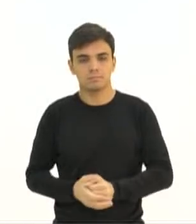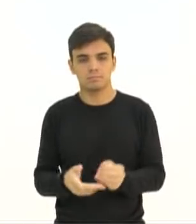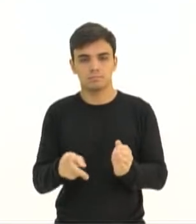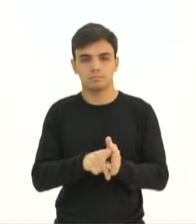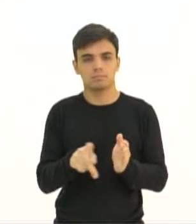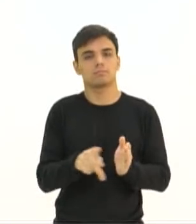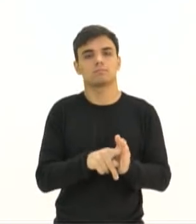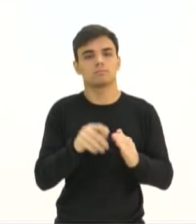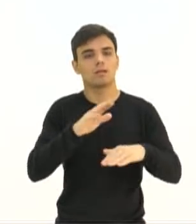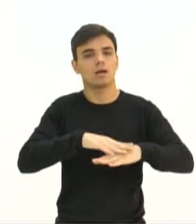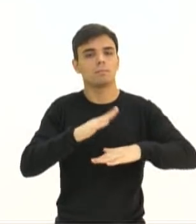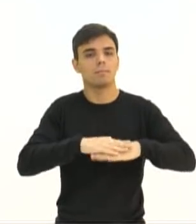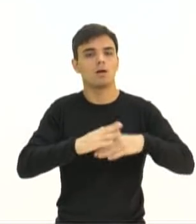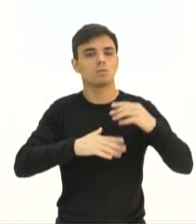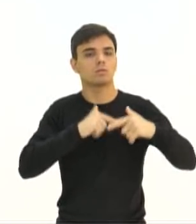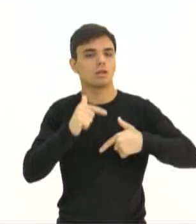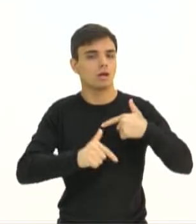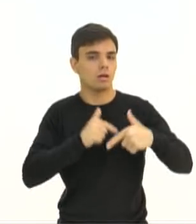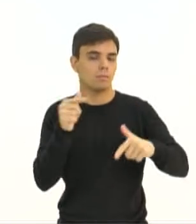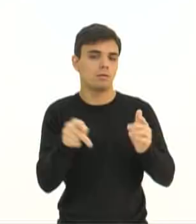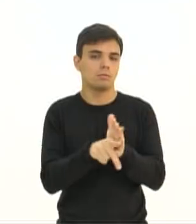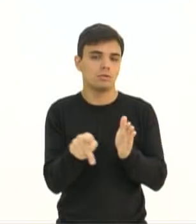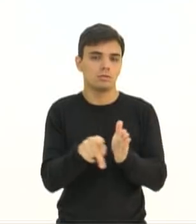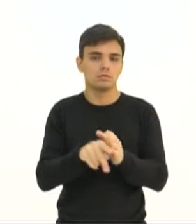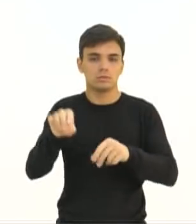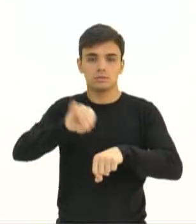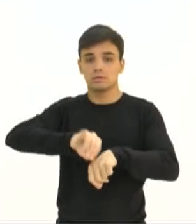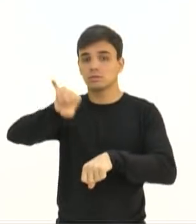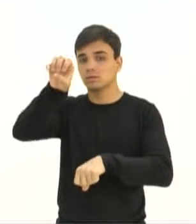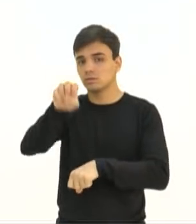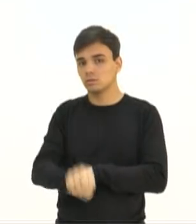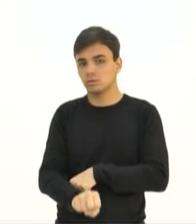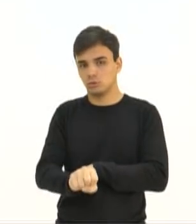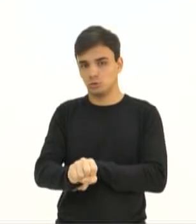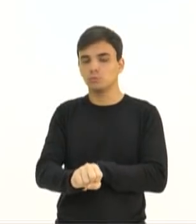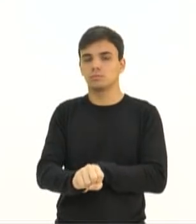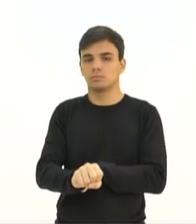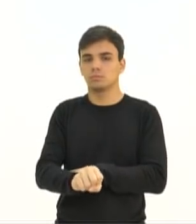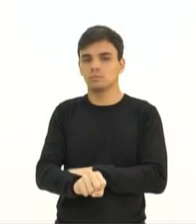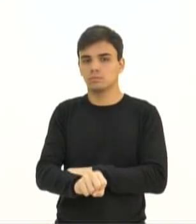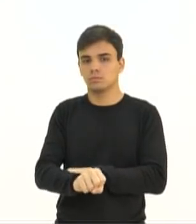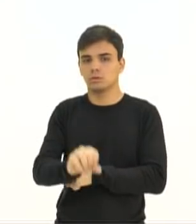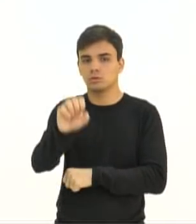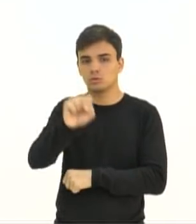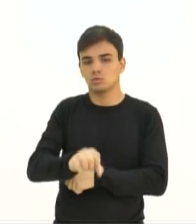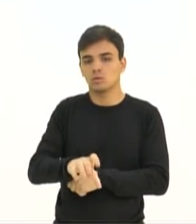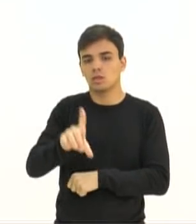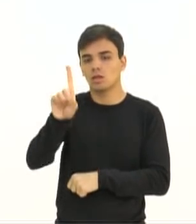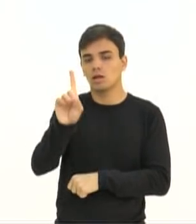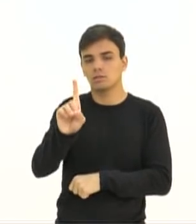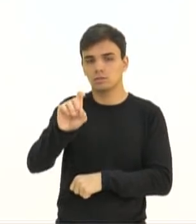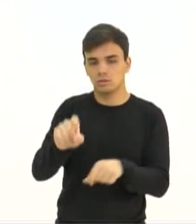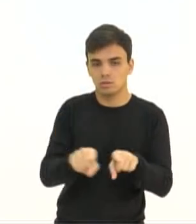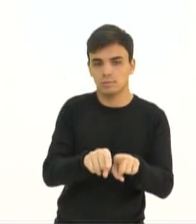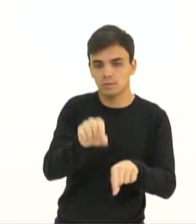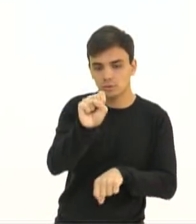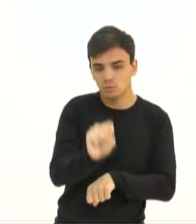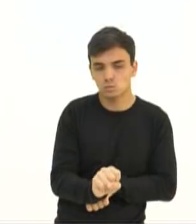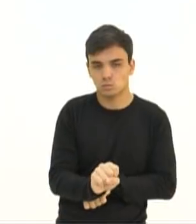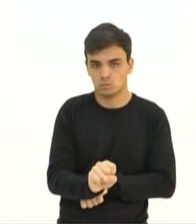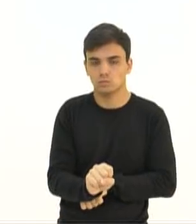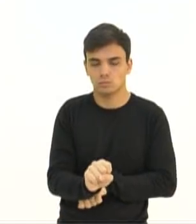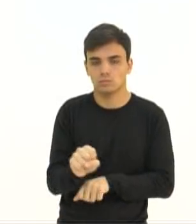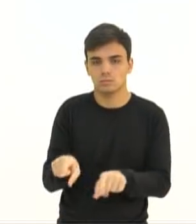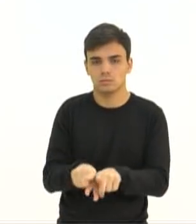mão de obra para o Centro-Sul e para a Amazônia. Centro-Sul inclui ali a região Sudeste e a região Sul. Então nós temos